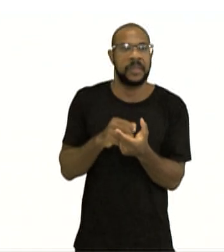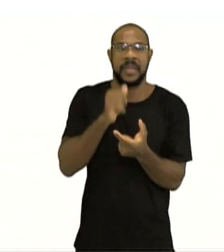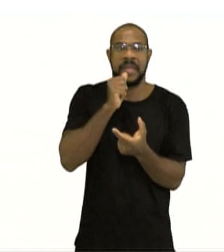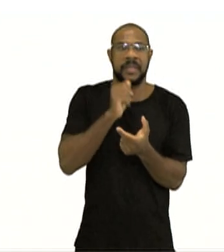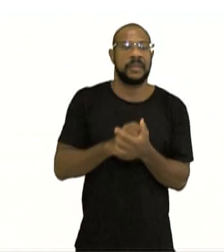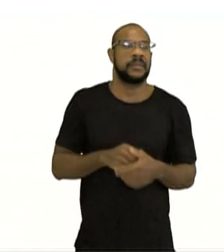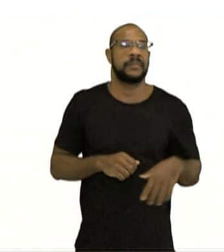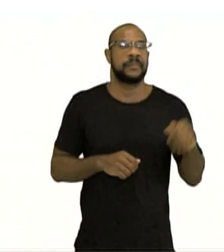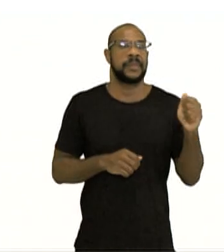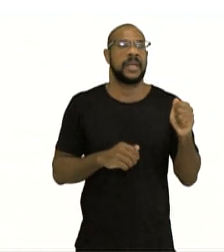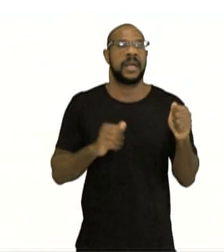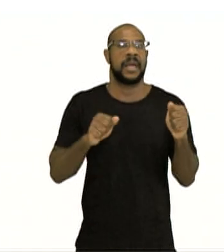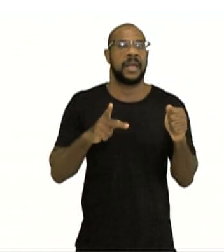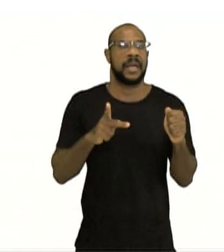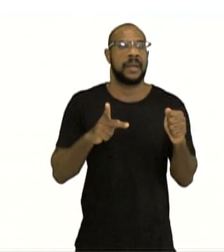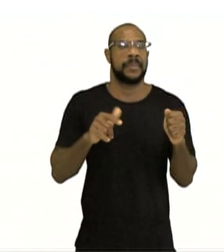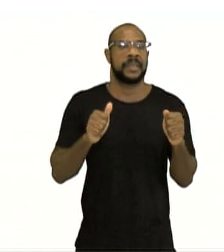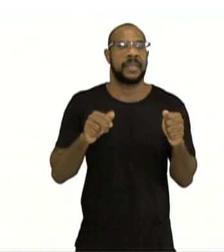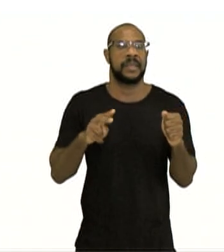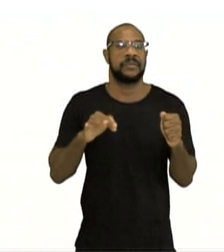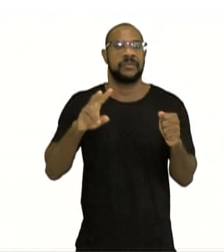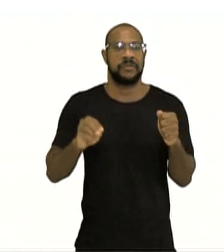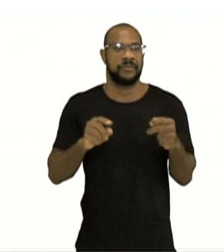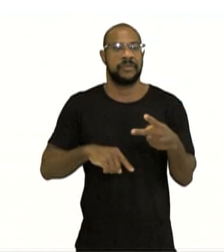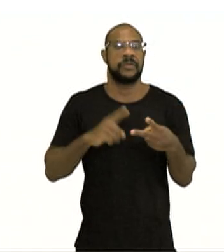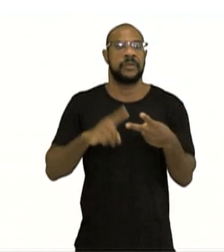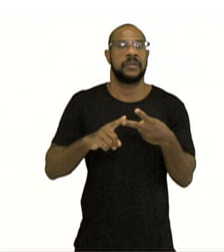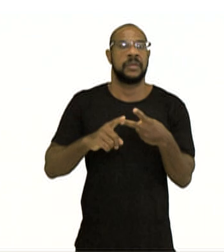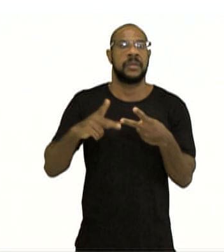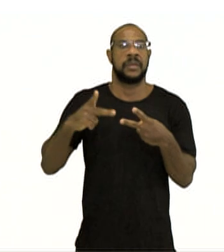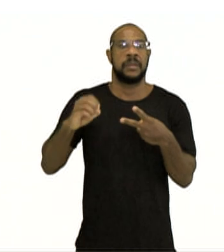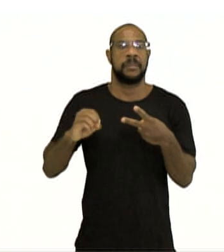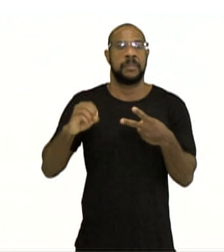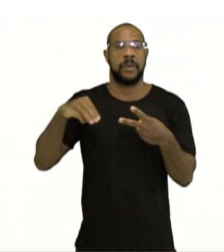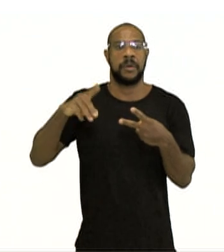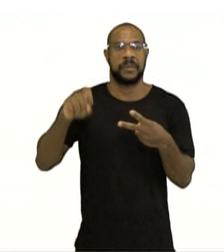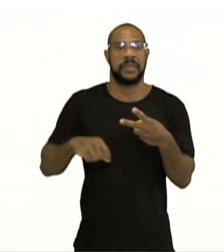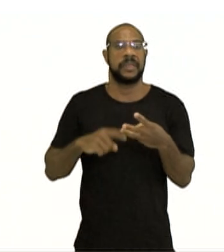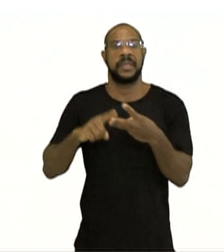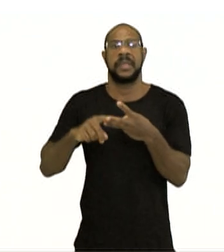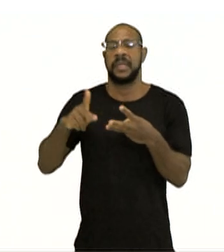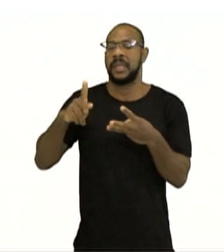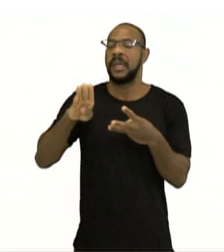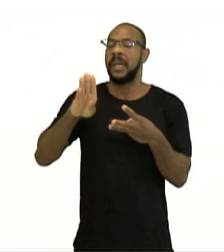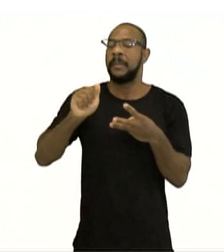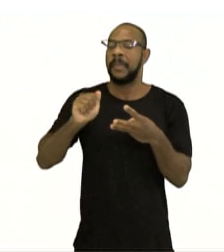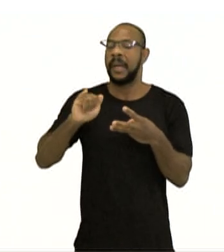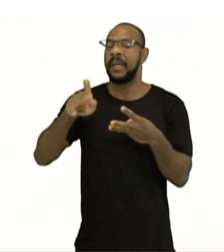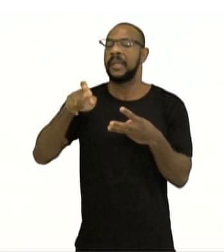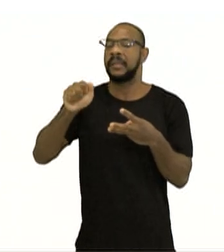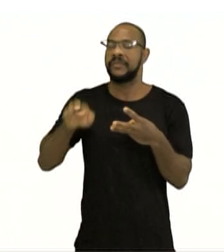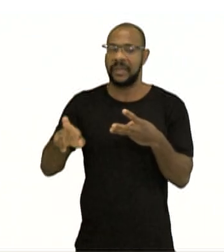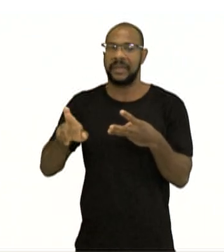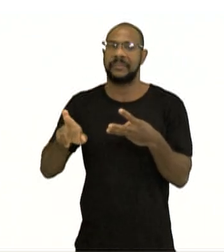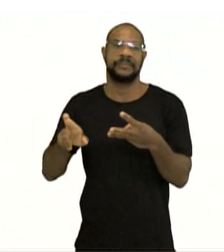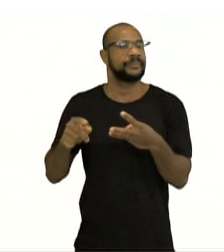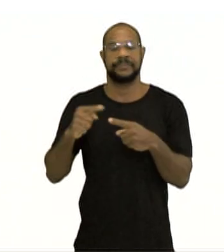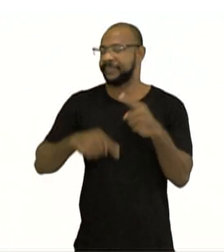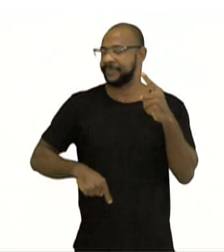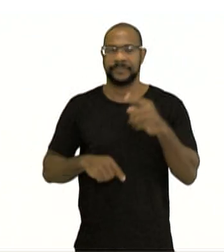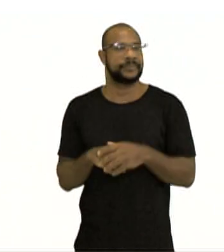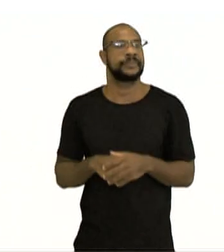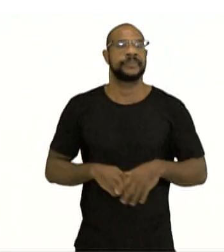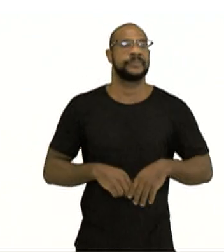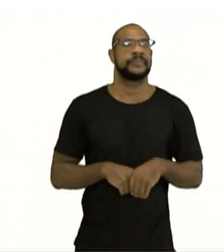Aplicativo é a penúltima, podem a penúltima e baixar a última. Já não daria certo. Assistir a última, aula